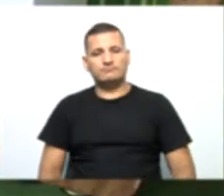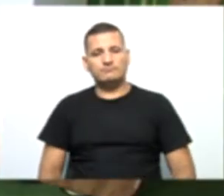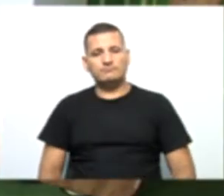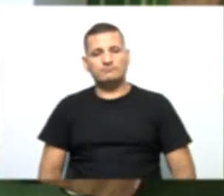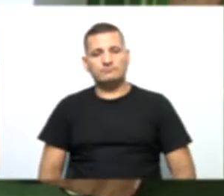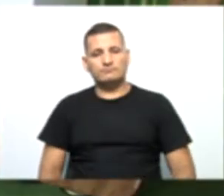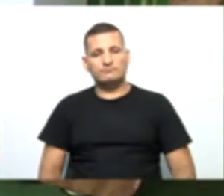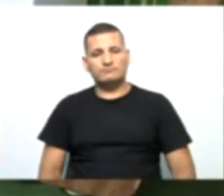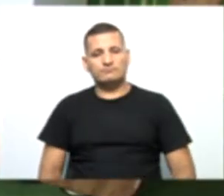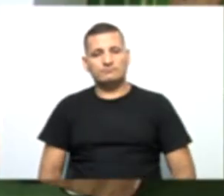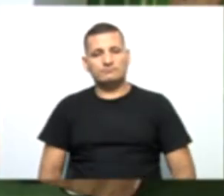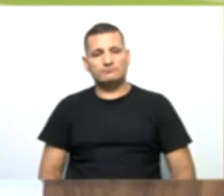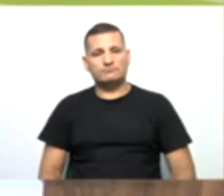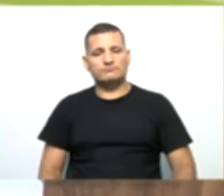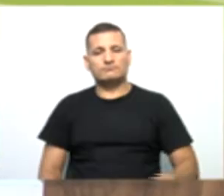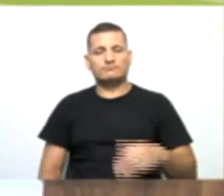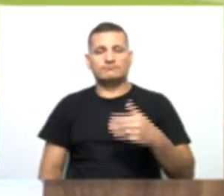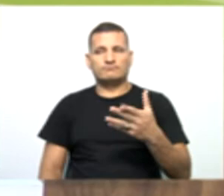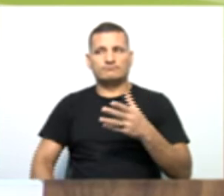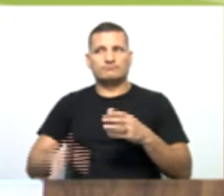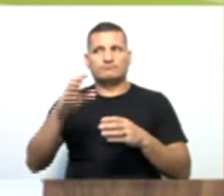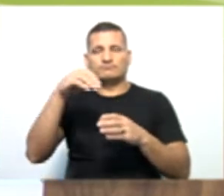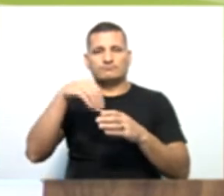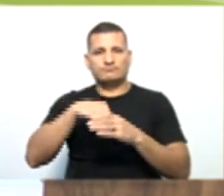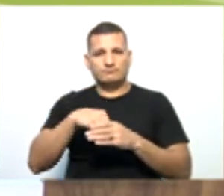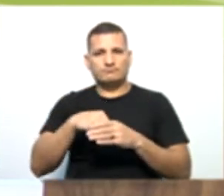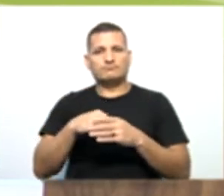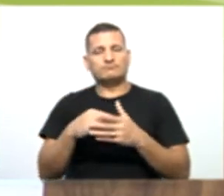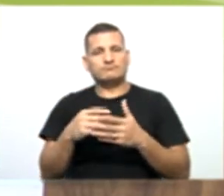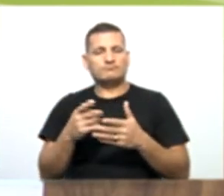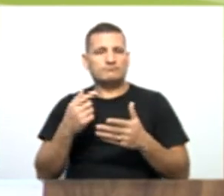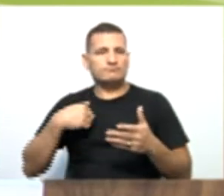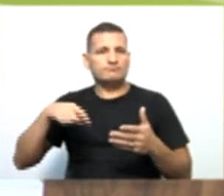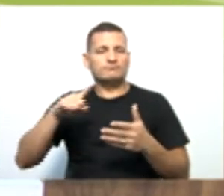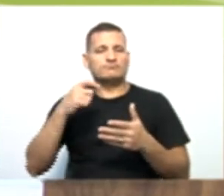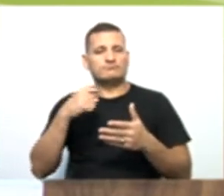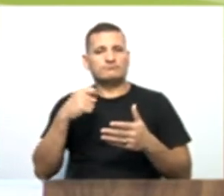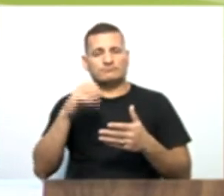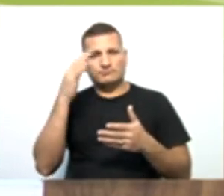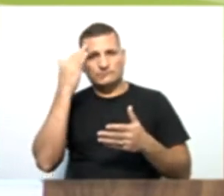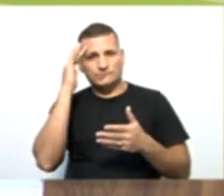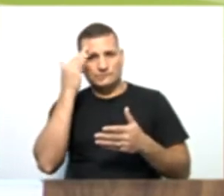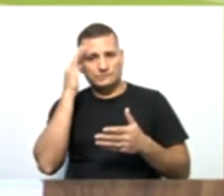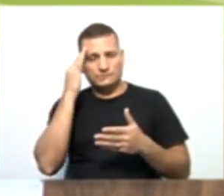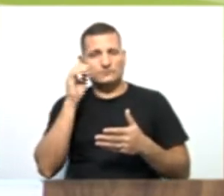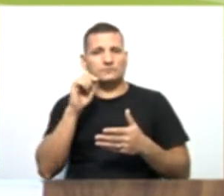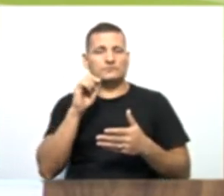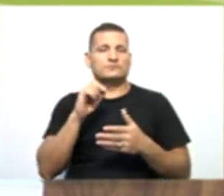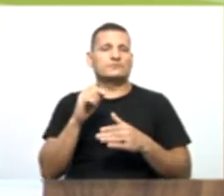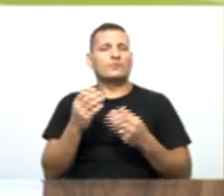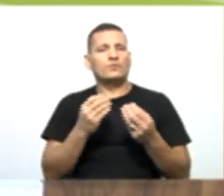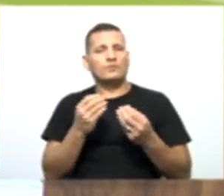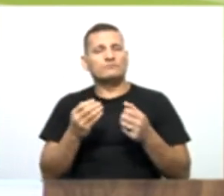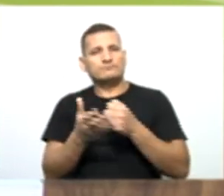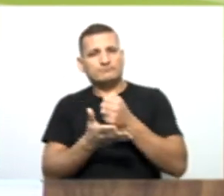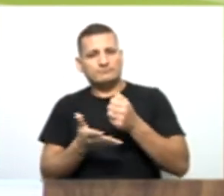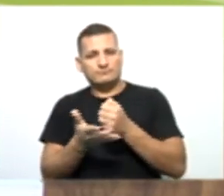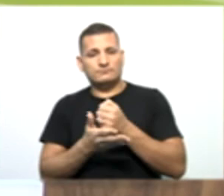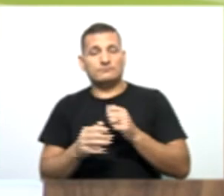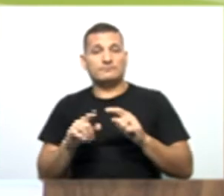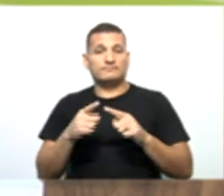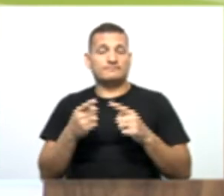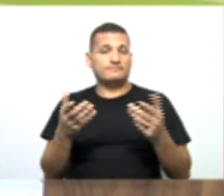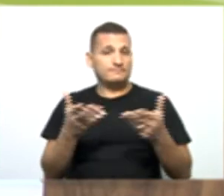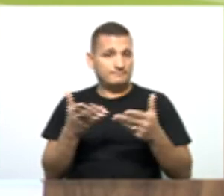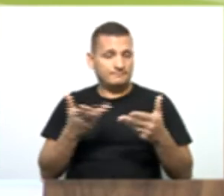Isso mesmo. Então, dentro dessa questão, nós precisamos entender essa questão dos princípios. Mas agora, vamos dar